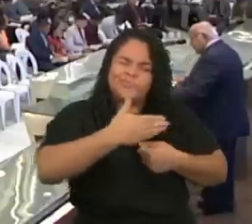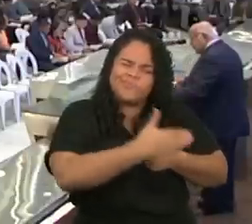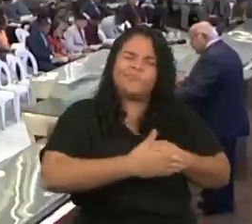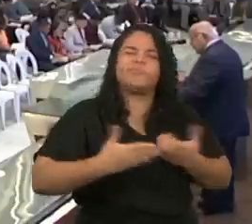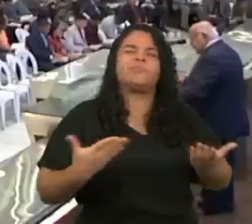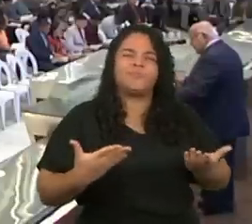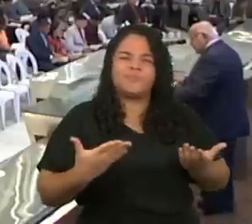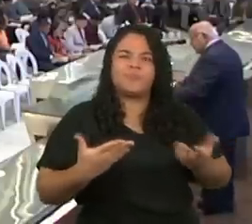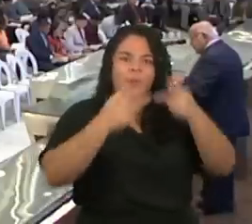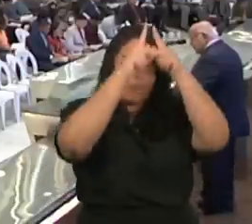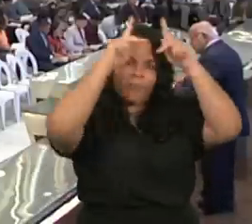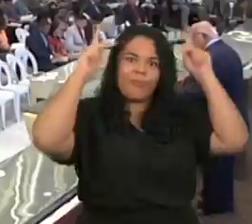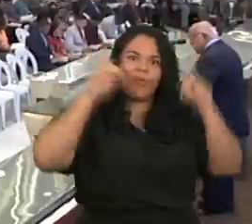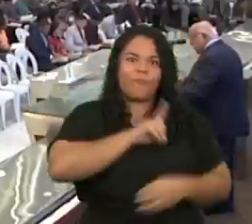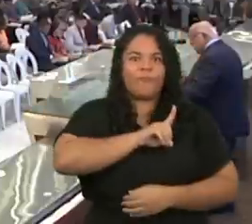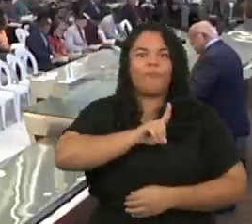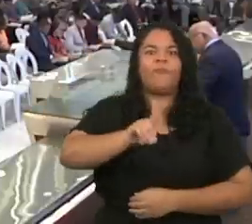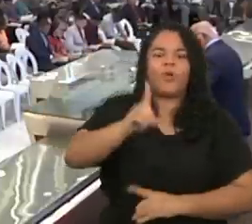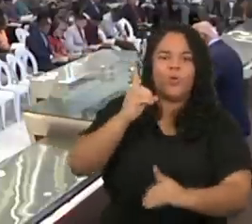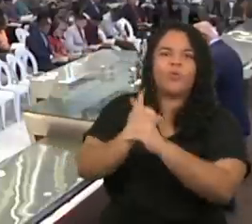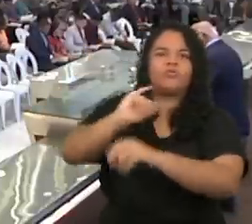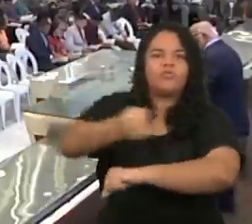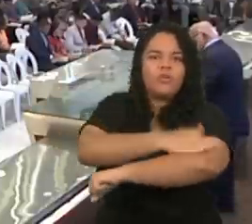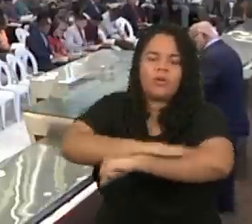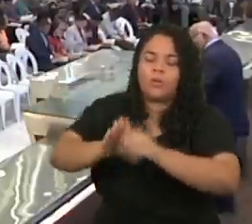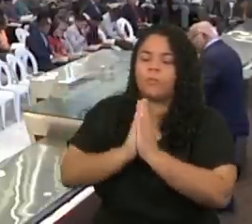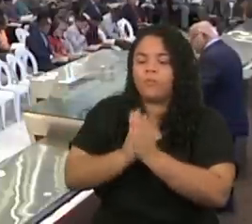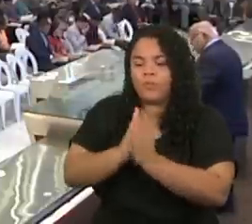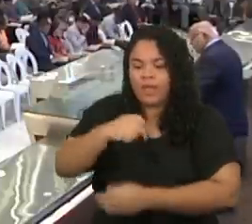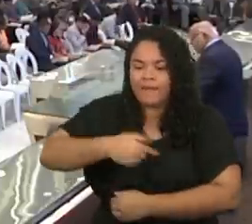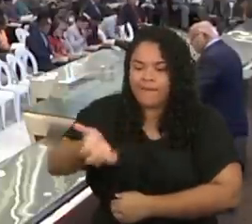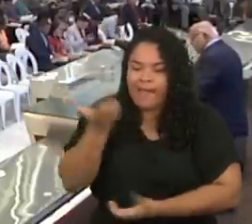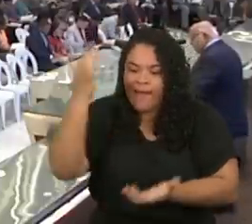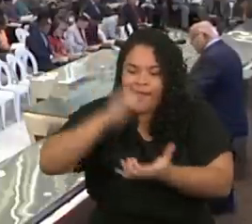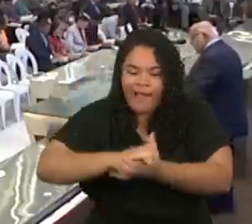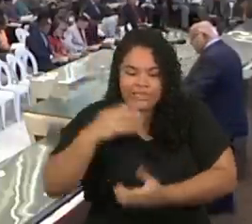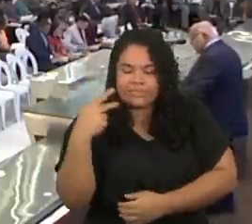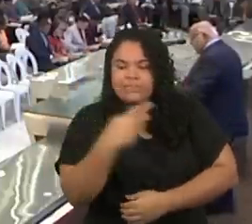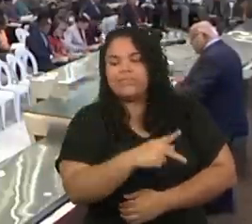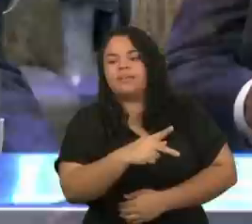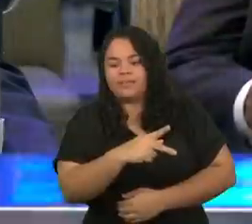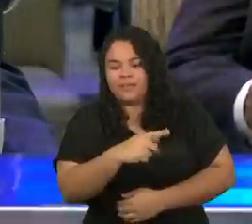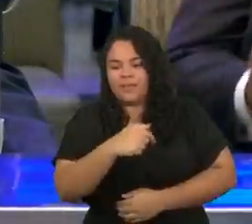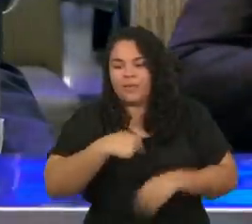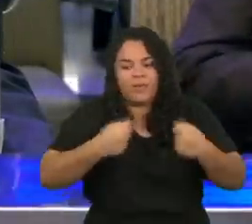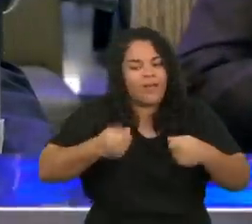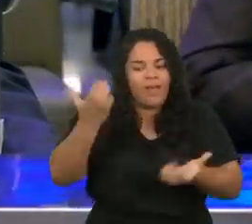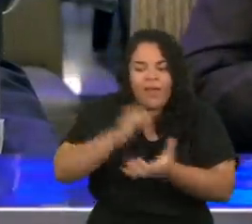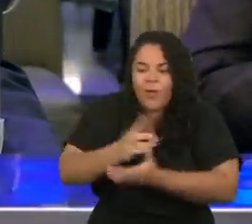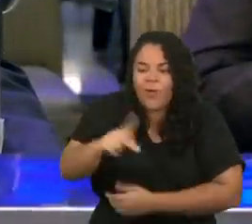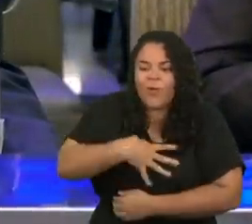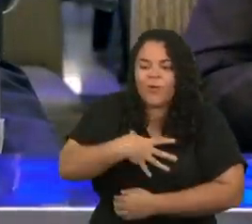dizendo toma-me esta por mulher quando Jacó ouviu que fora contaminada de Inácio a